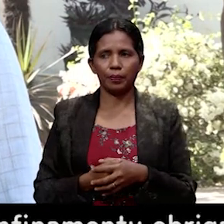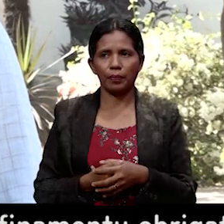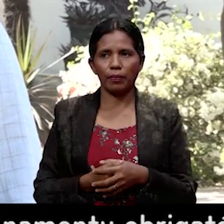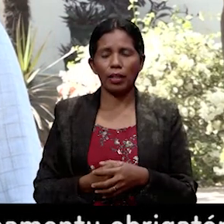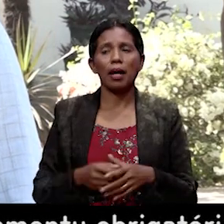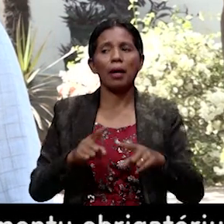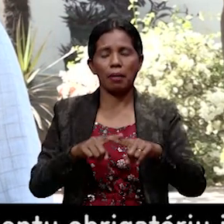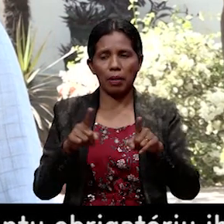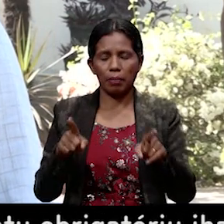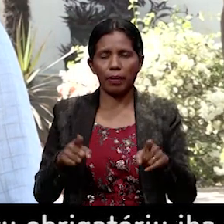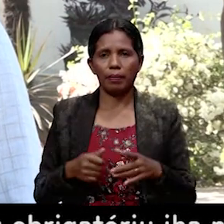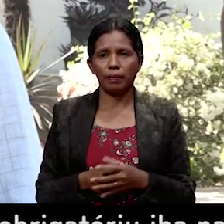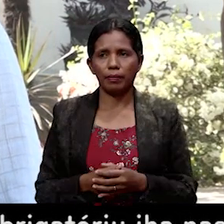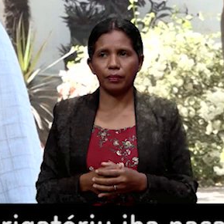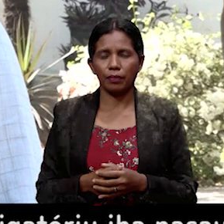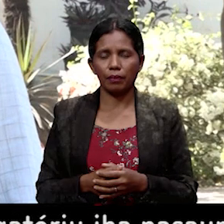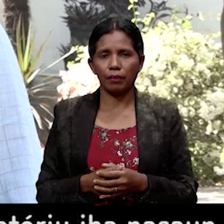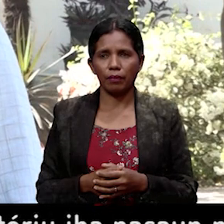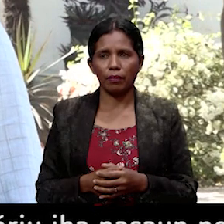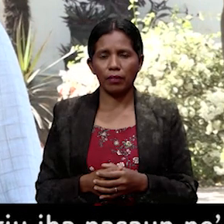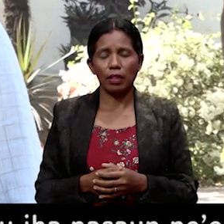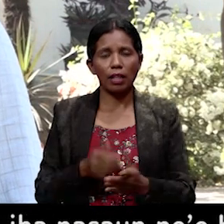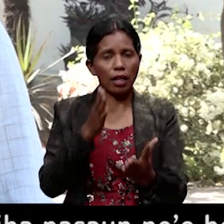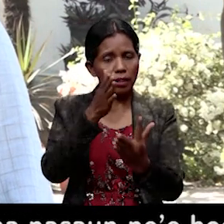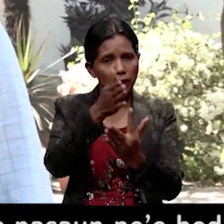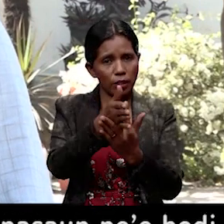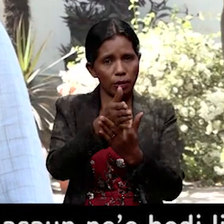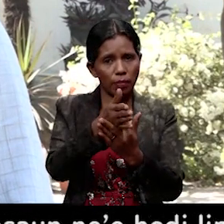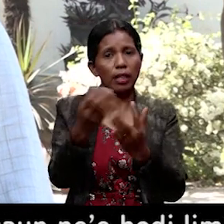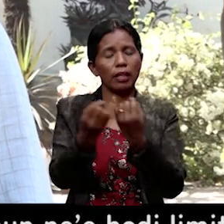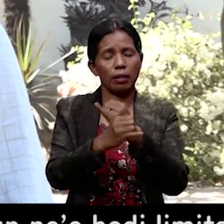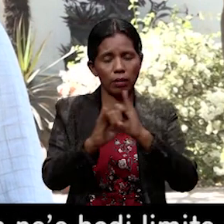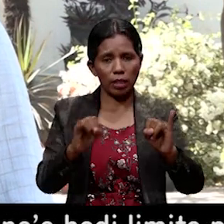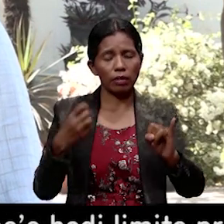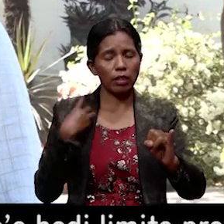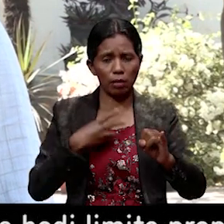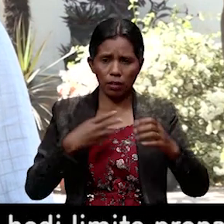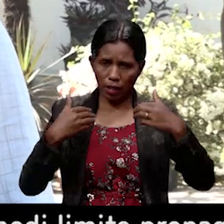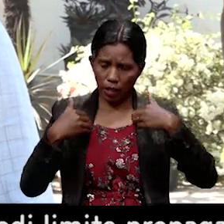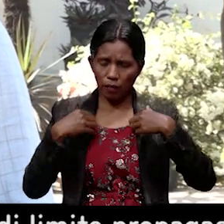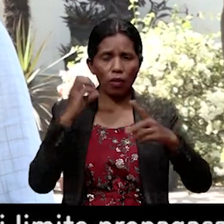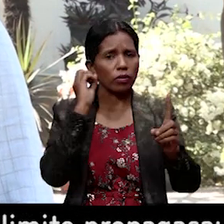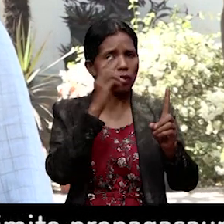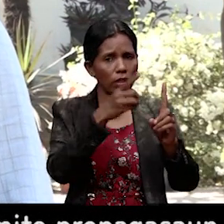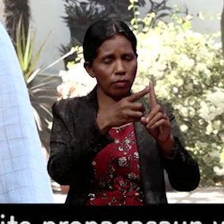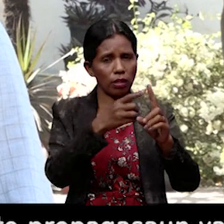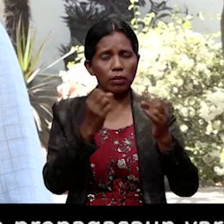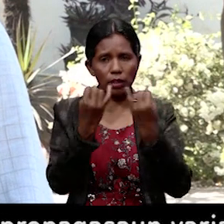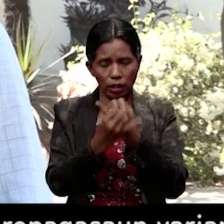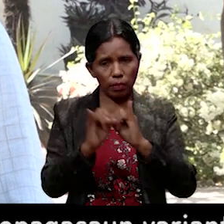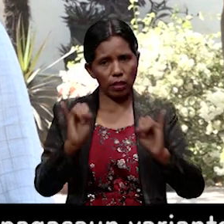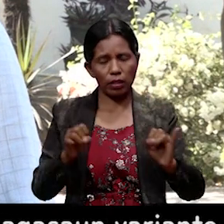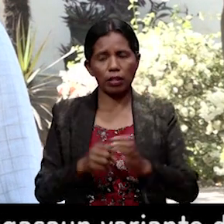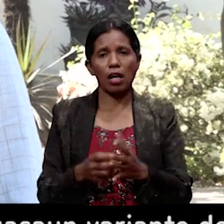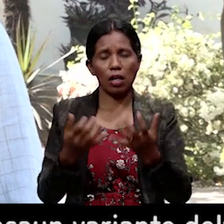Mas vemos, Iha processo ba Ukun Rasikan, Ita Mos Iha objetivo Sira, Ukun Rasikanian. Agora,